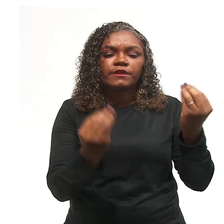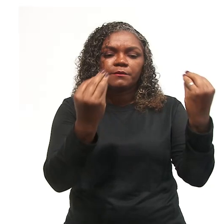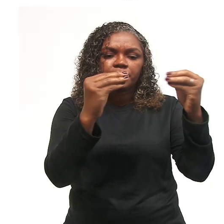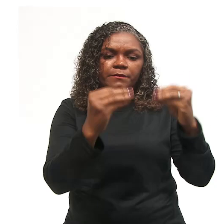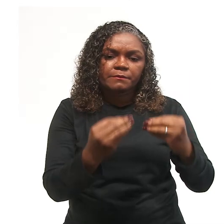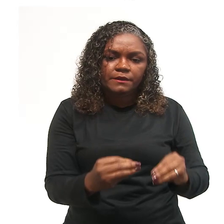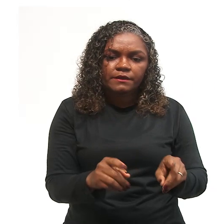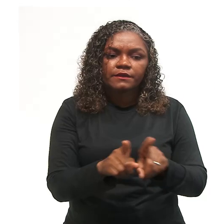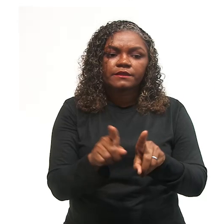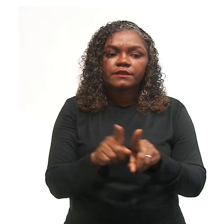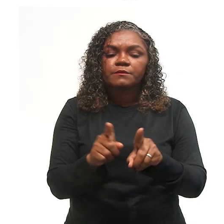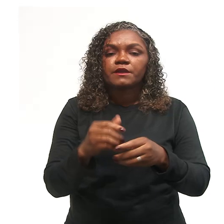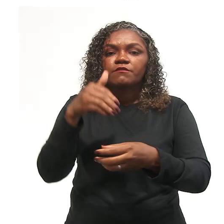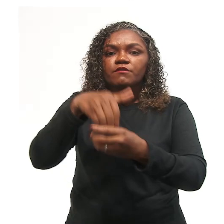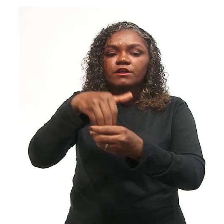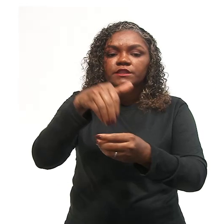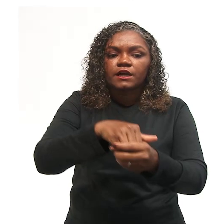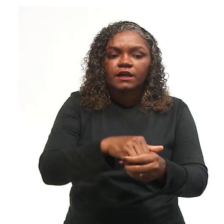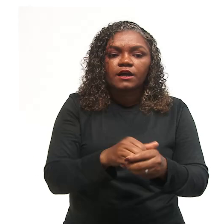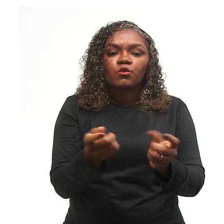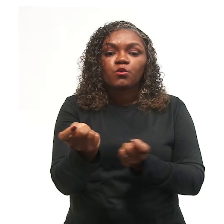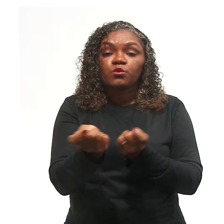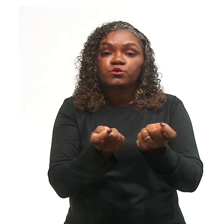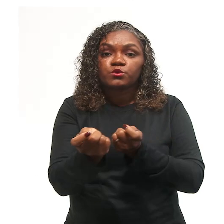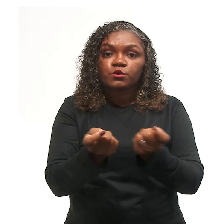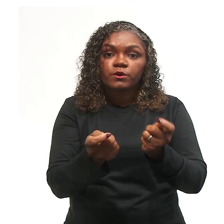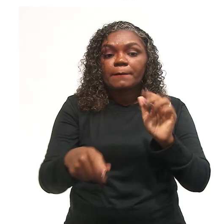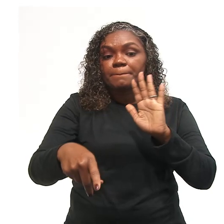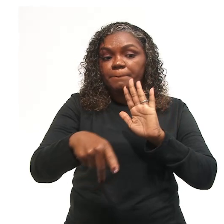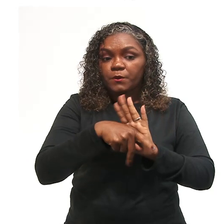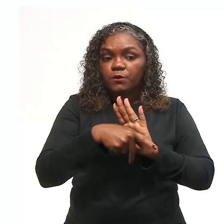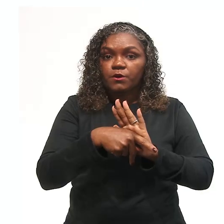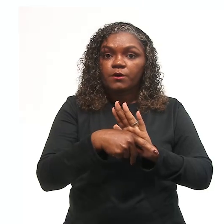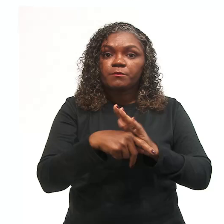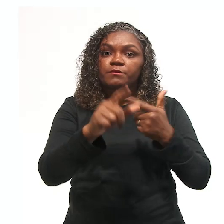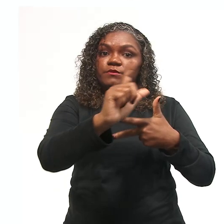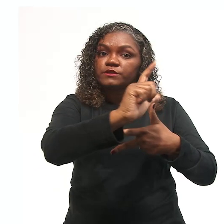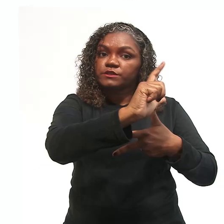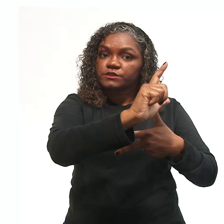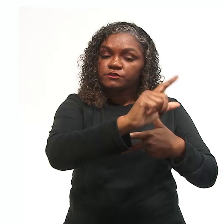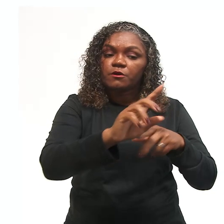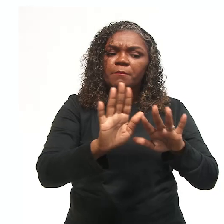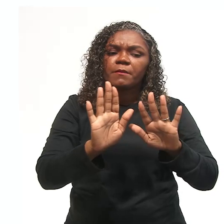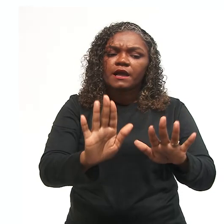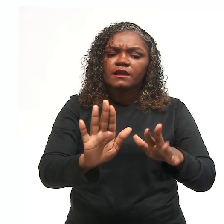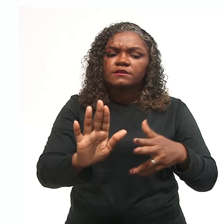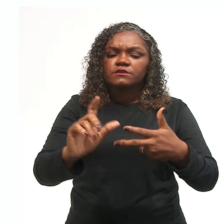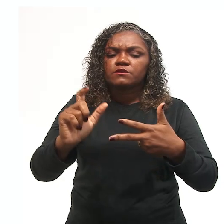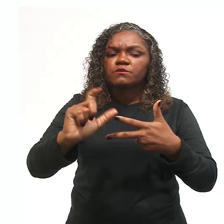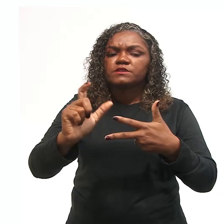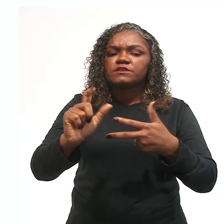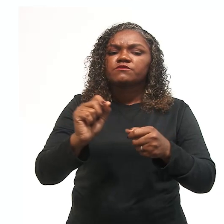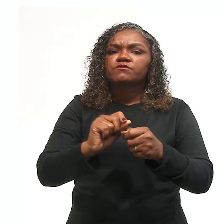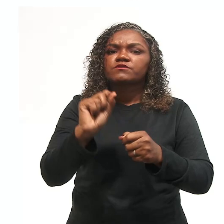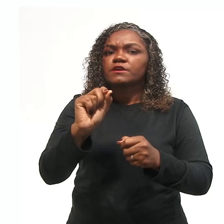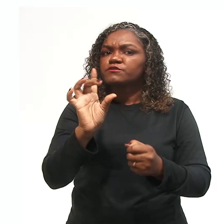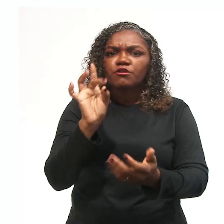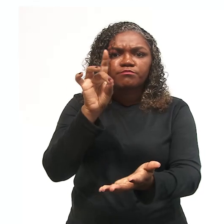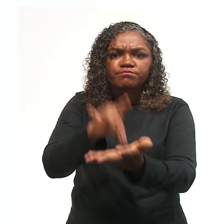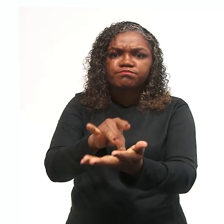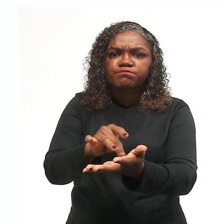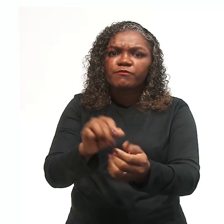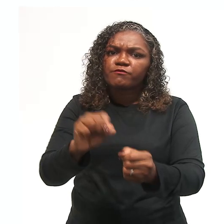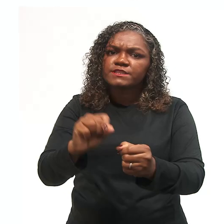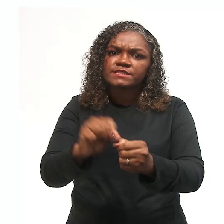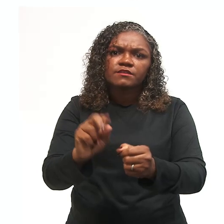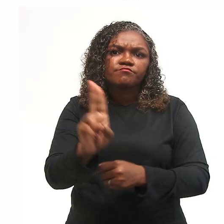o controle do orçamento são competências do poder legislativo. Ao executivo cabe o quê? Apenas a